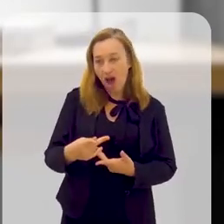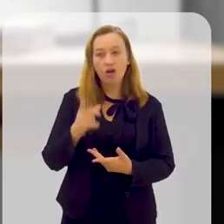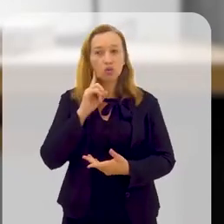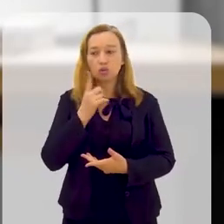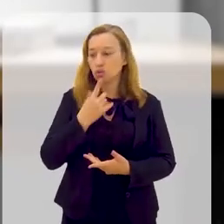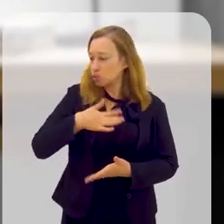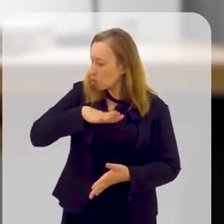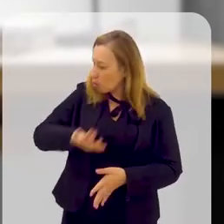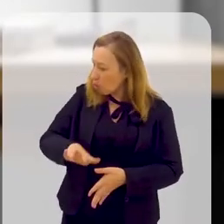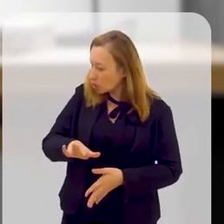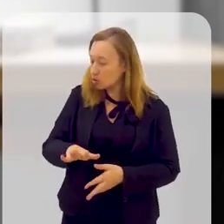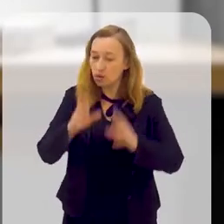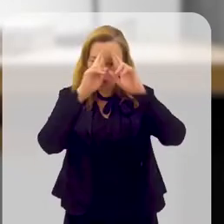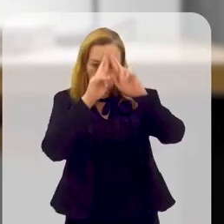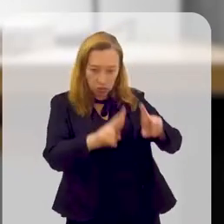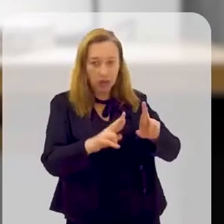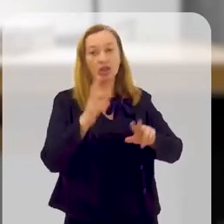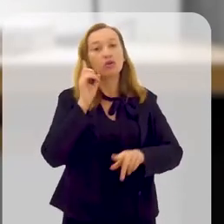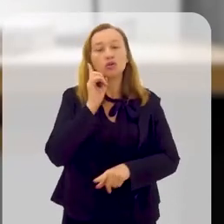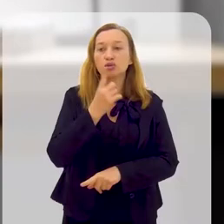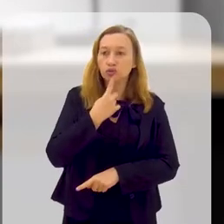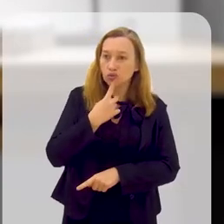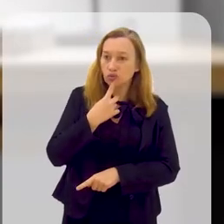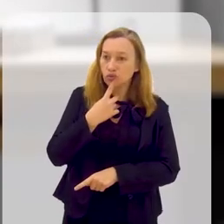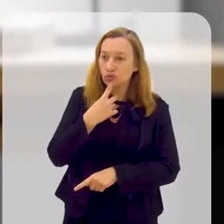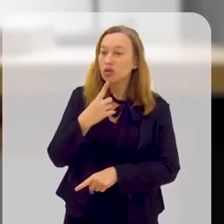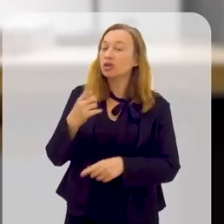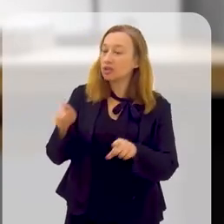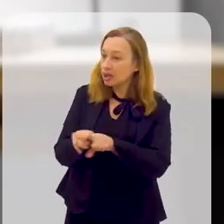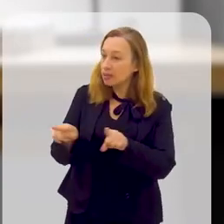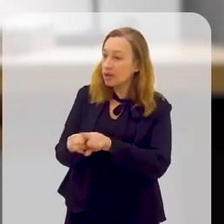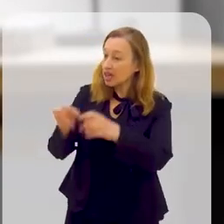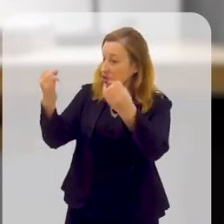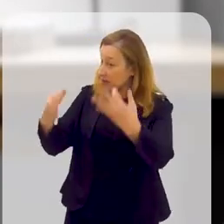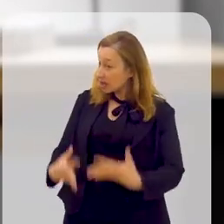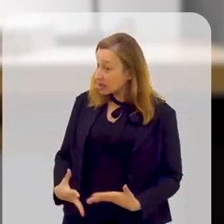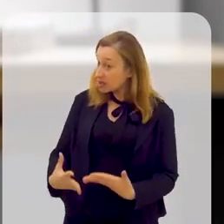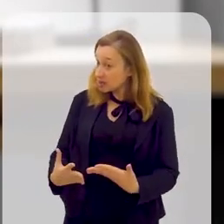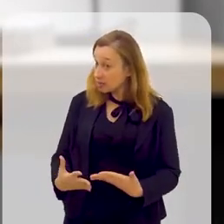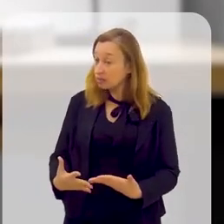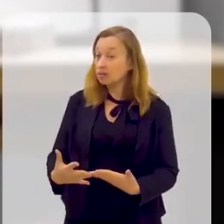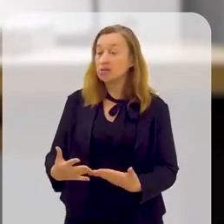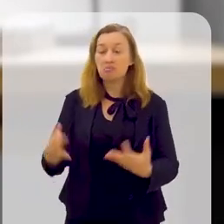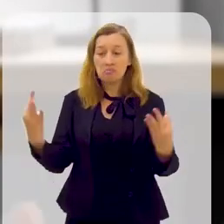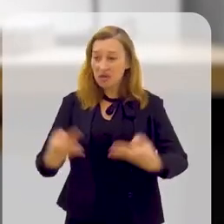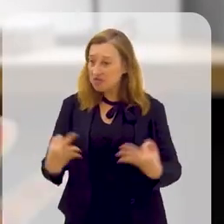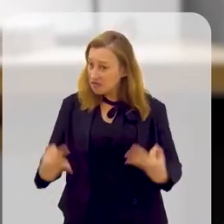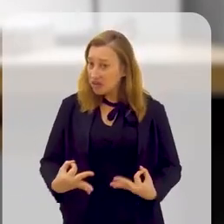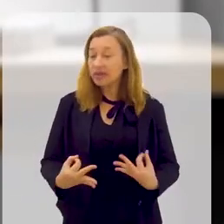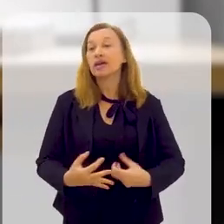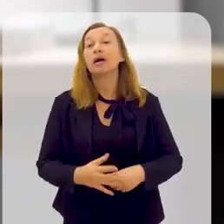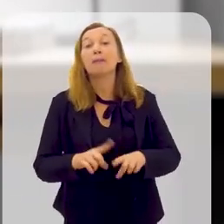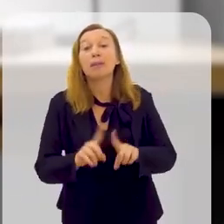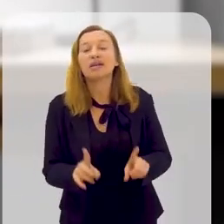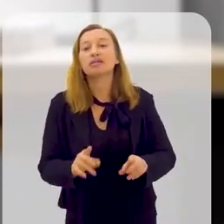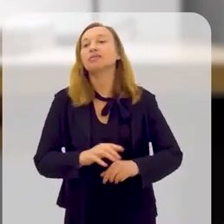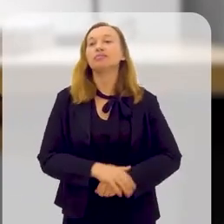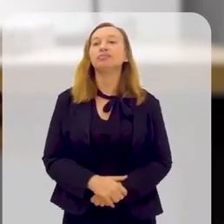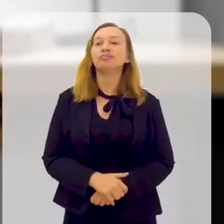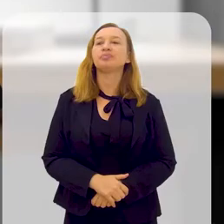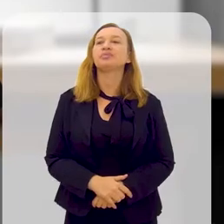os surdos não consideram então em respeito a eles em respeito sua explicação que eu acho que eu achei perfeita